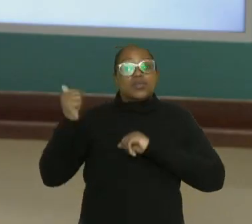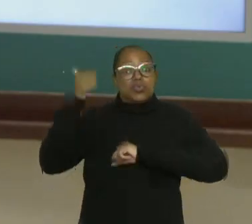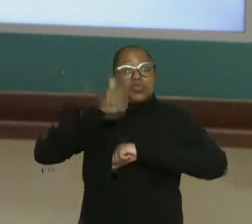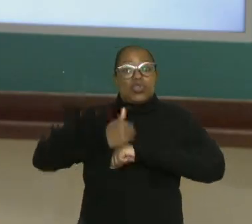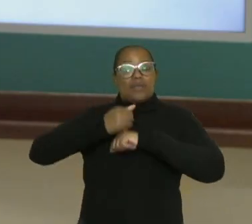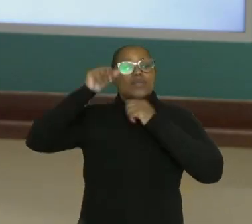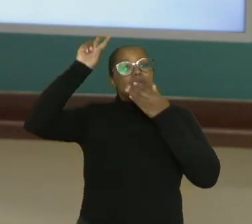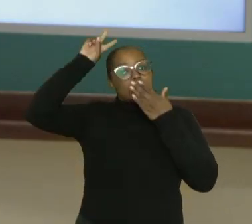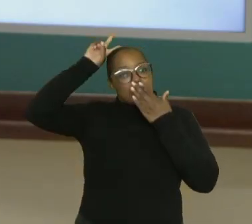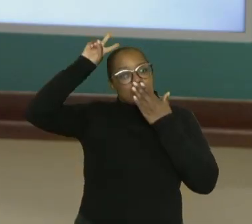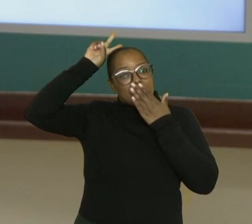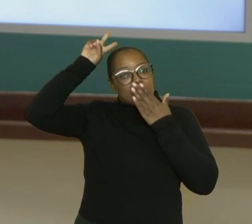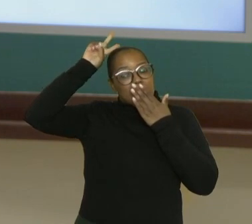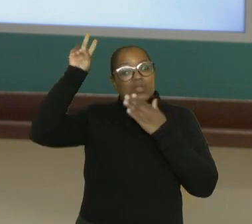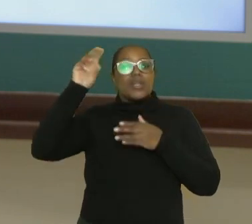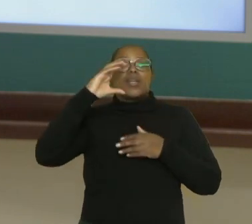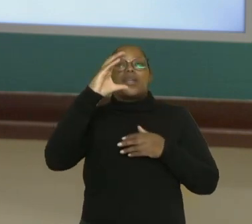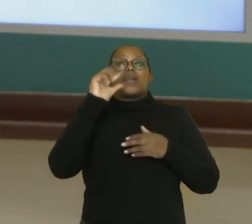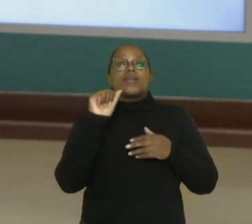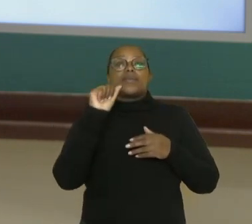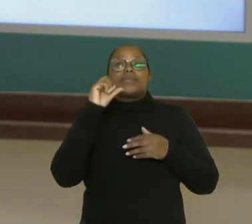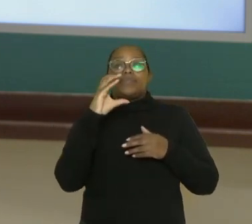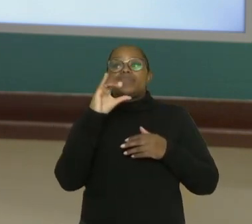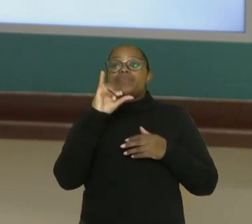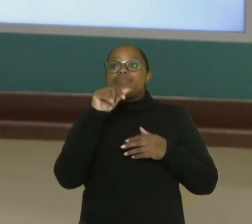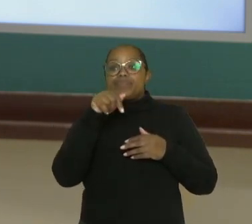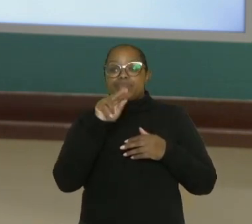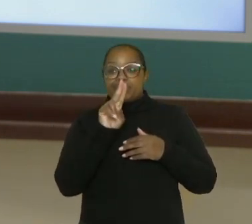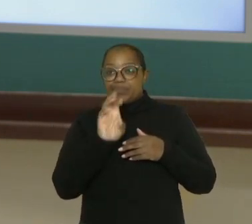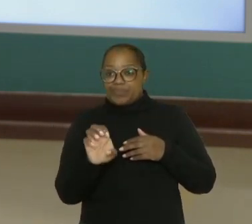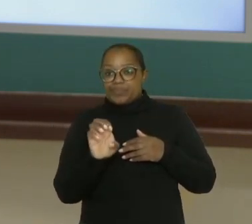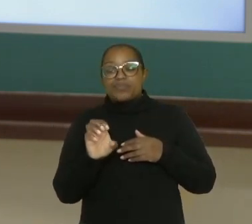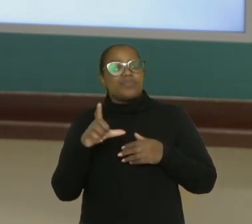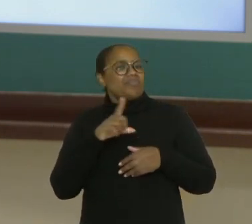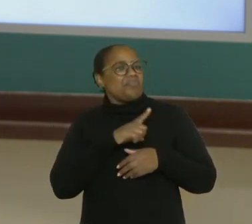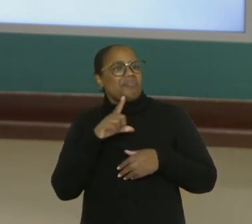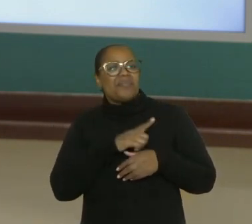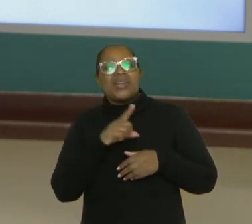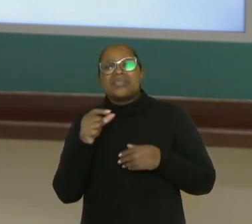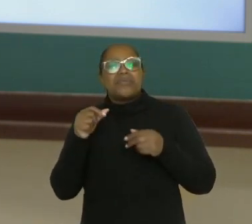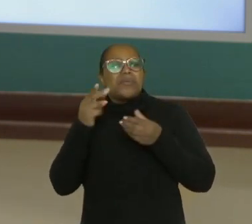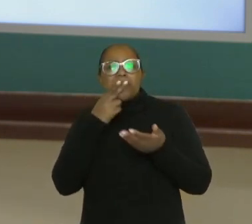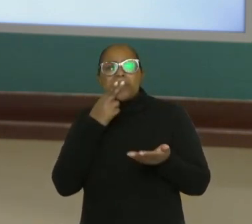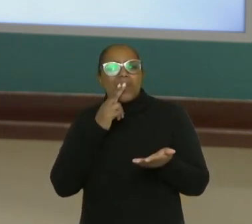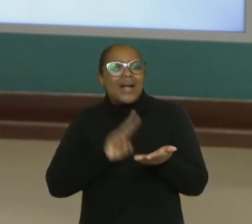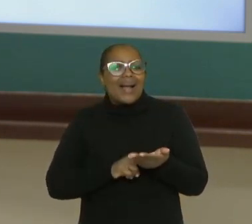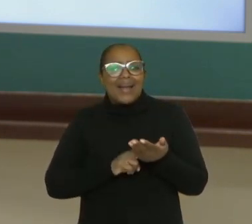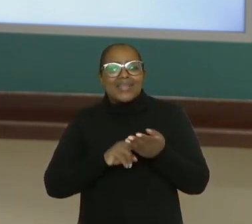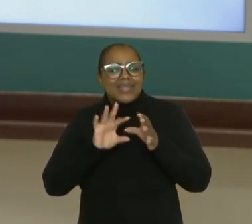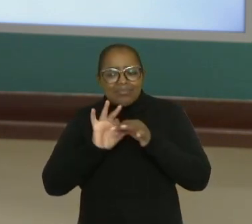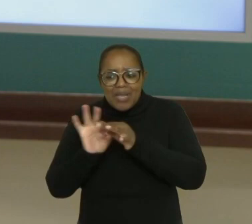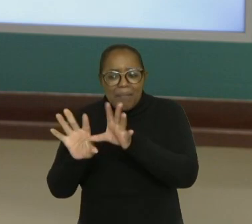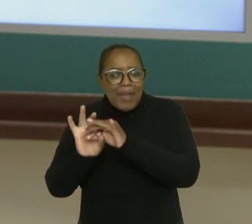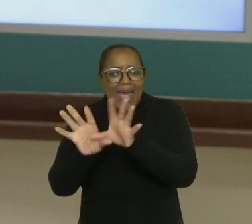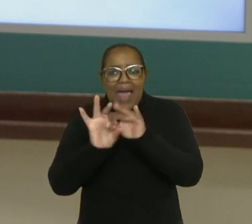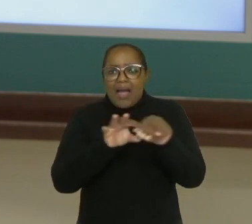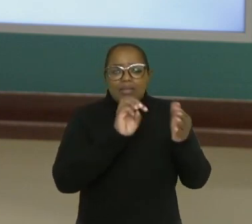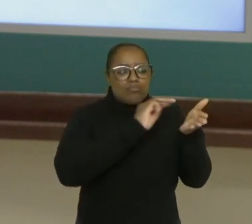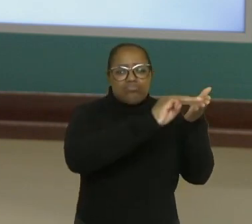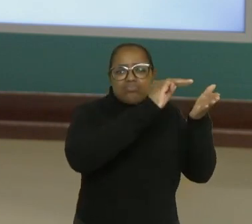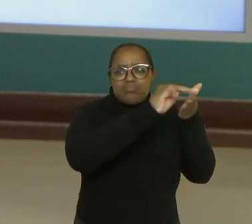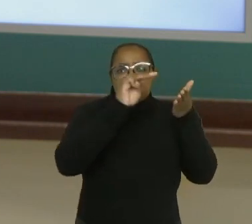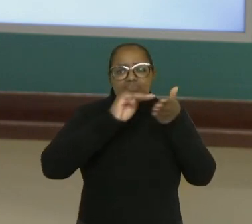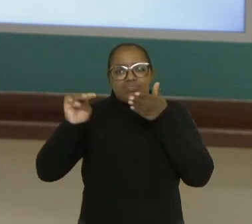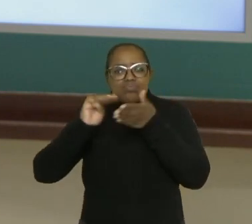Seattle, do chefe Seattle, então tornou-se uma das cartas que é distribuída pela ONU e tem sido